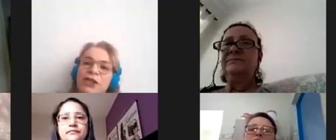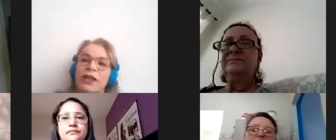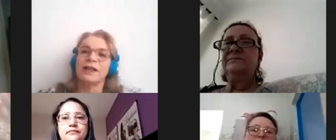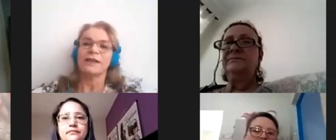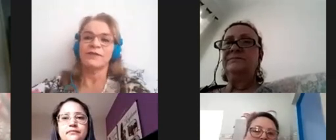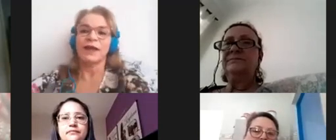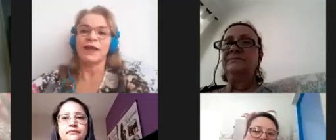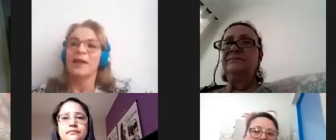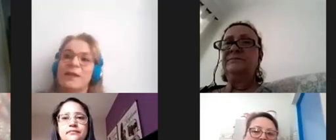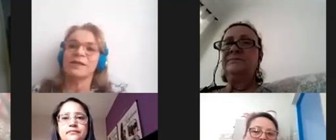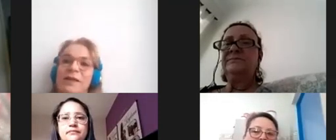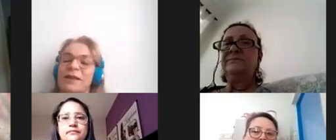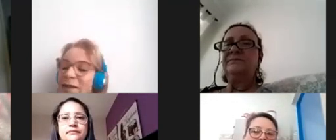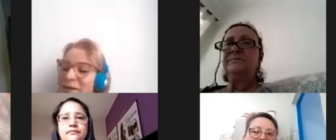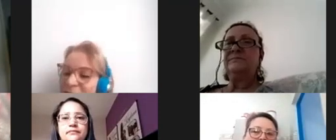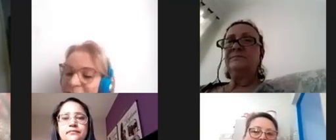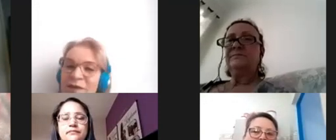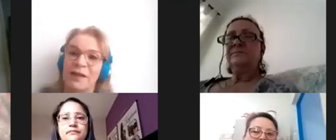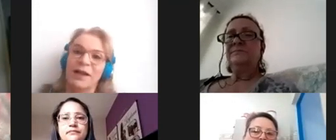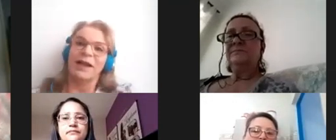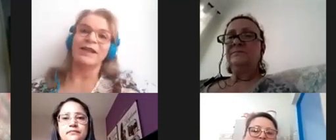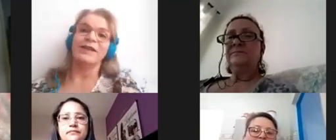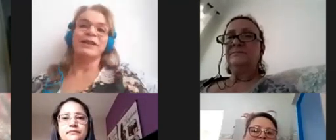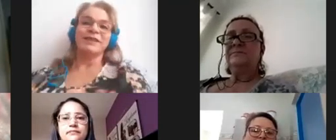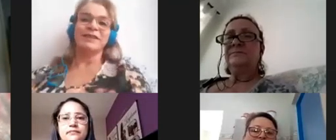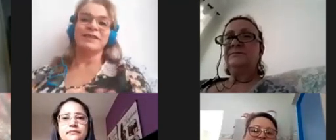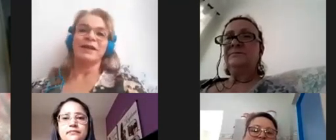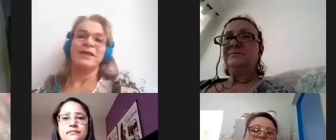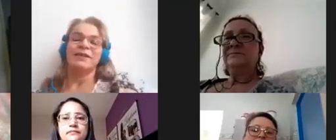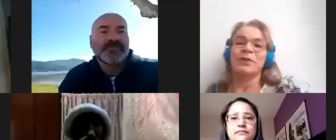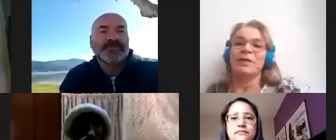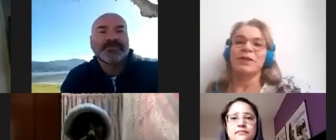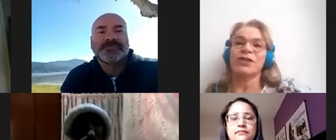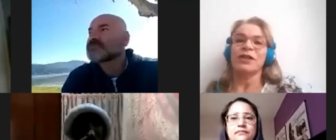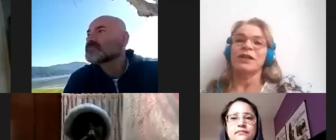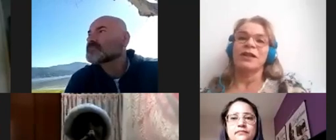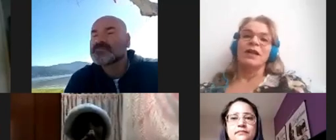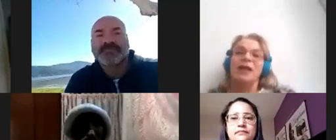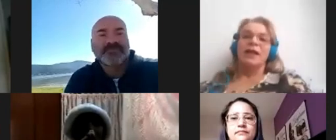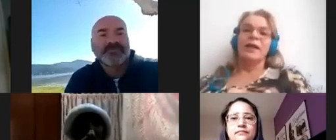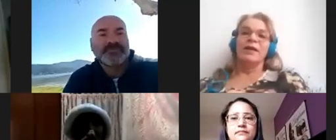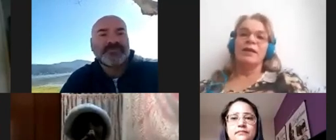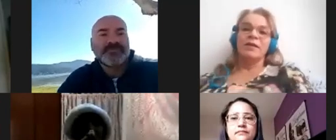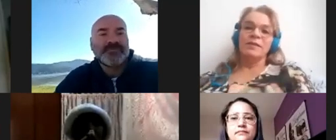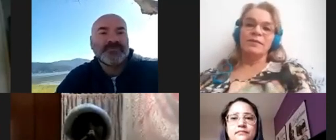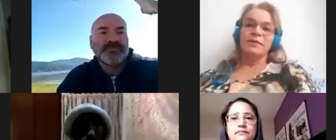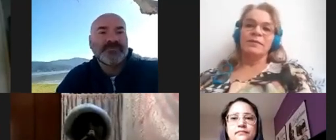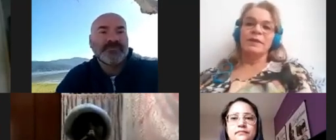para joia. mexer nas ferramentas, entendeu? Tá joia. Aí eu deixo para poder mexer.